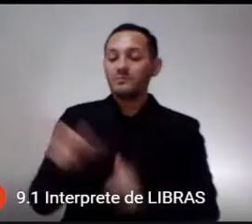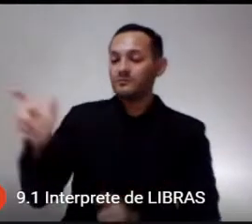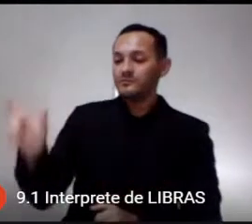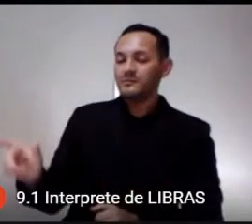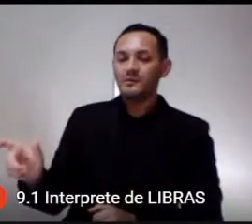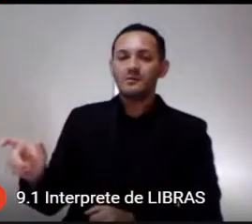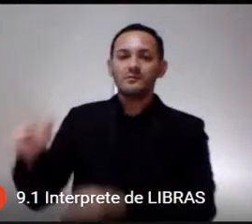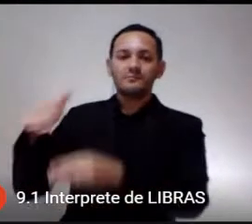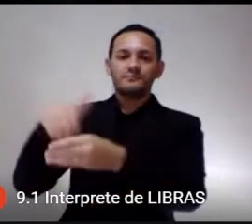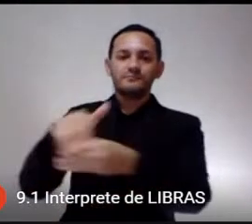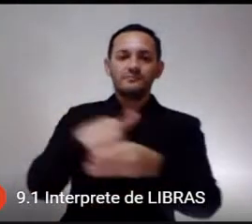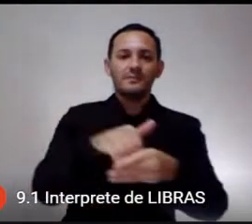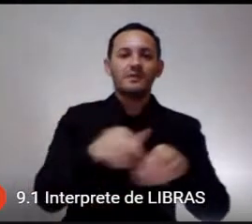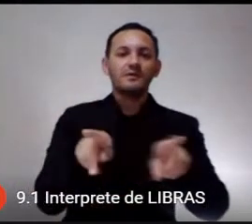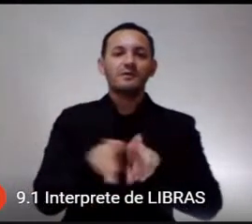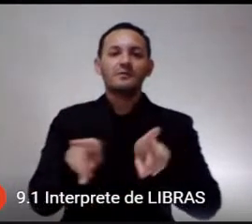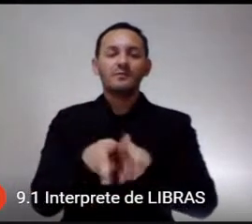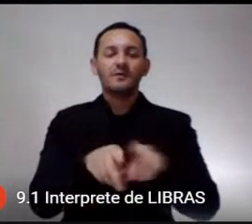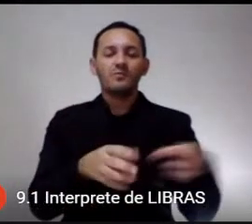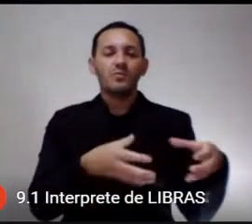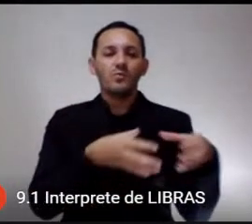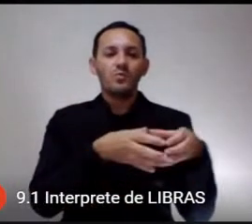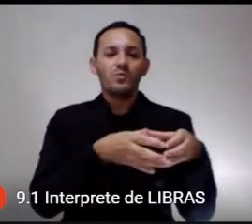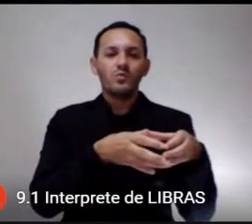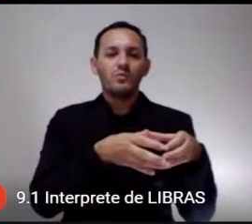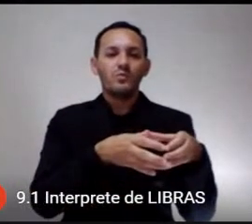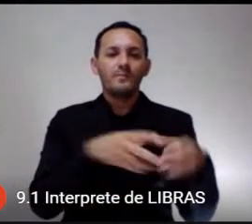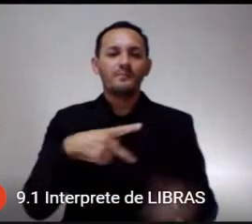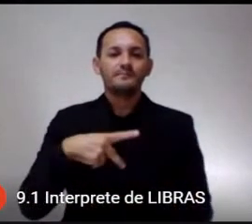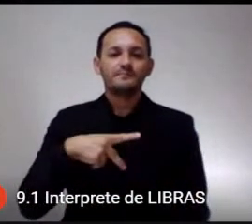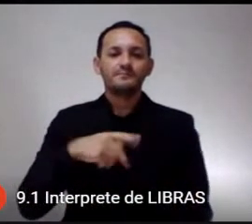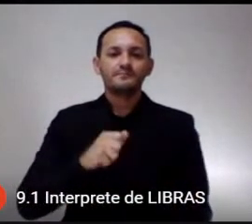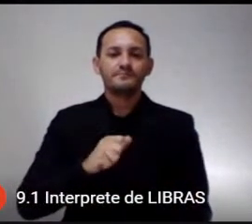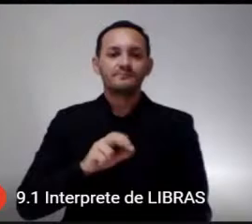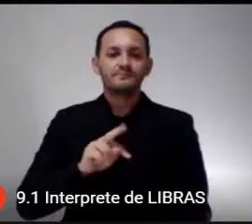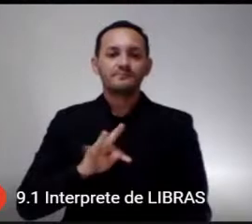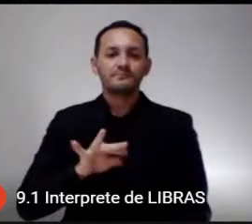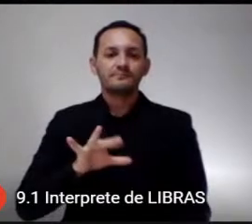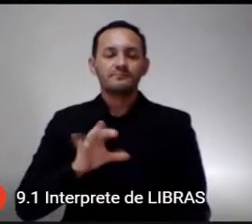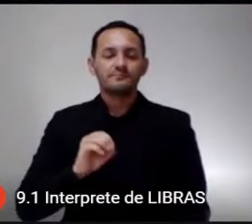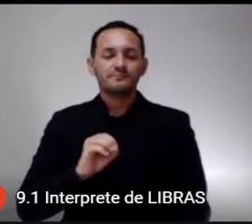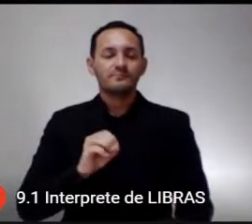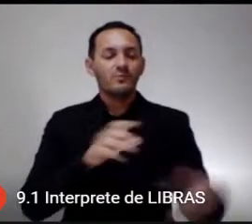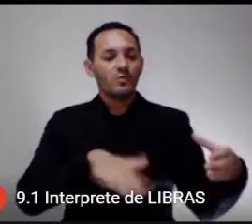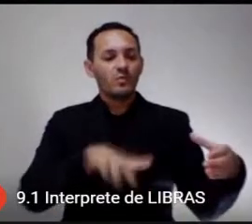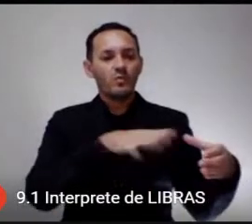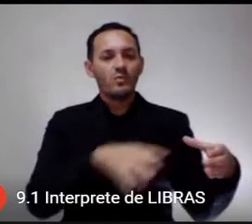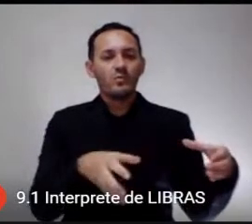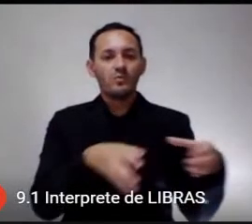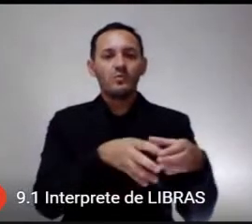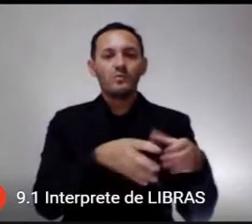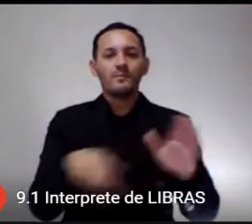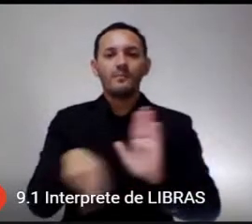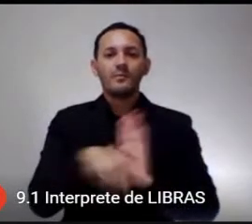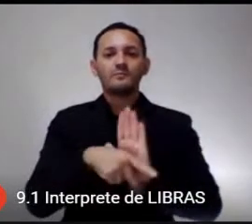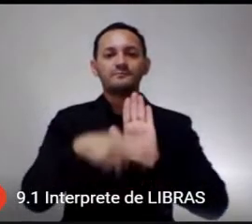os partidos políticos, com lapsos temporais distintos, na Resolução